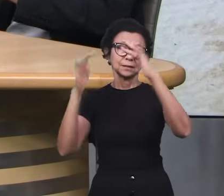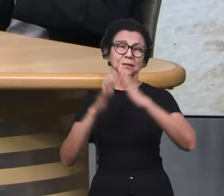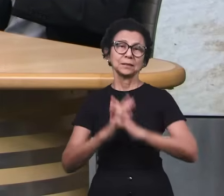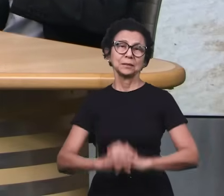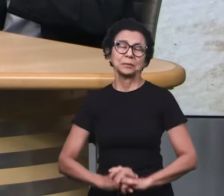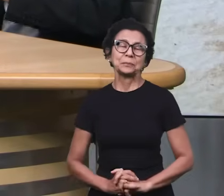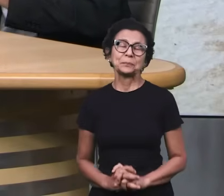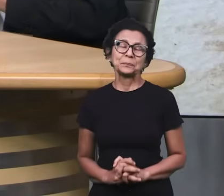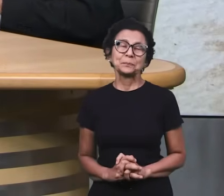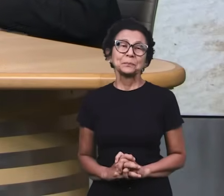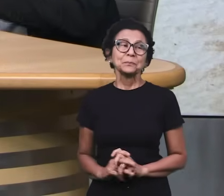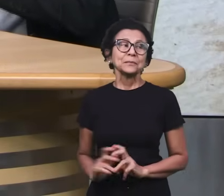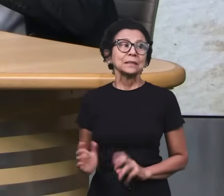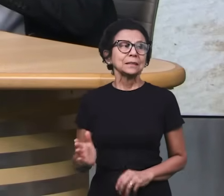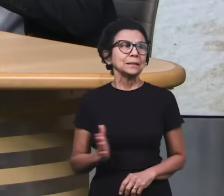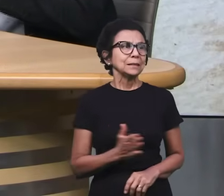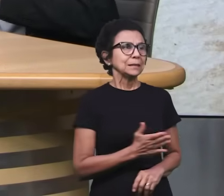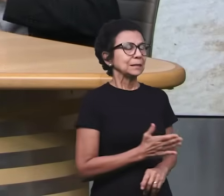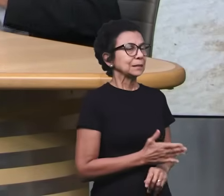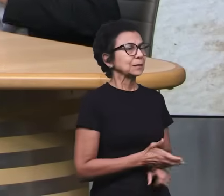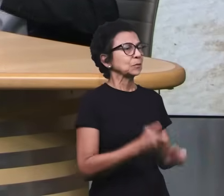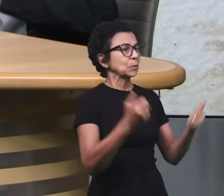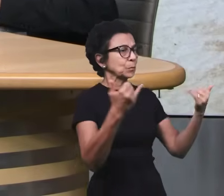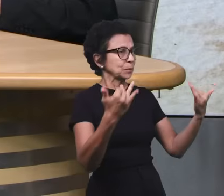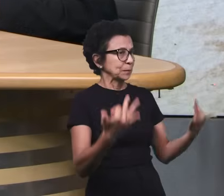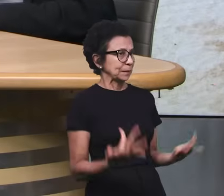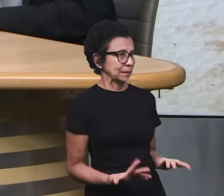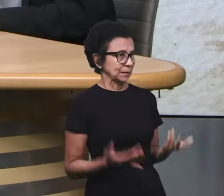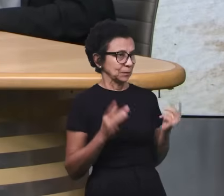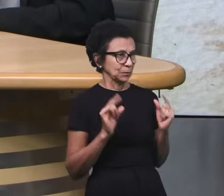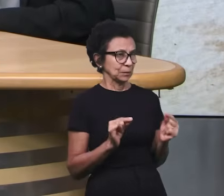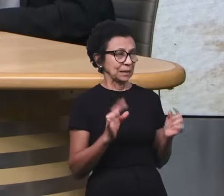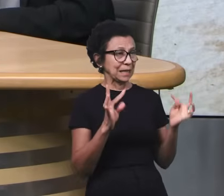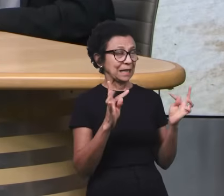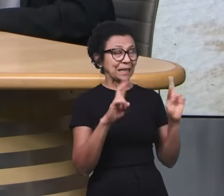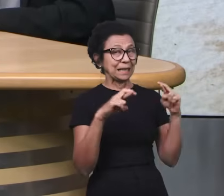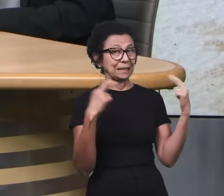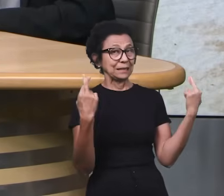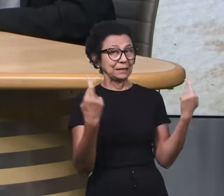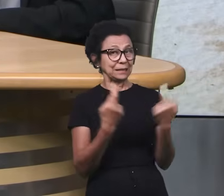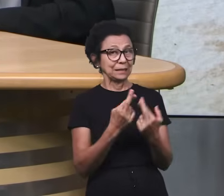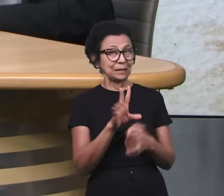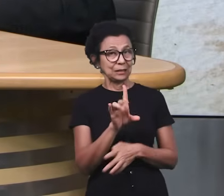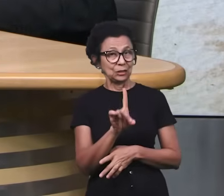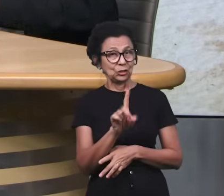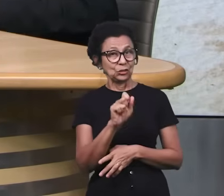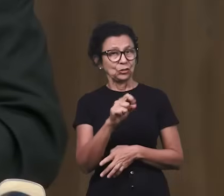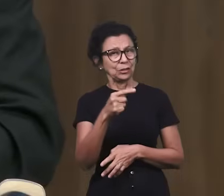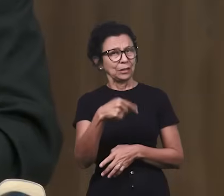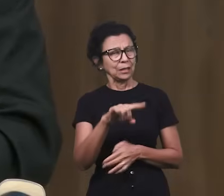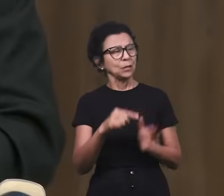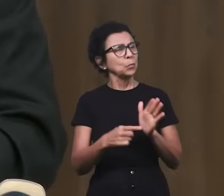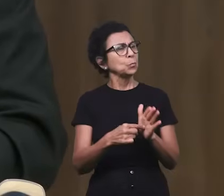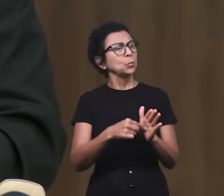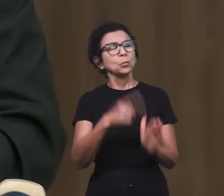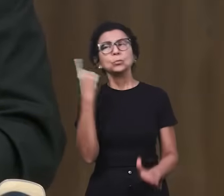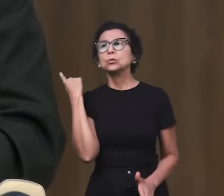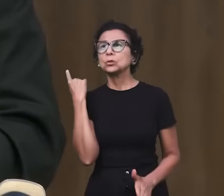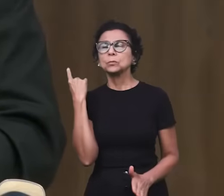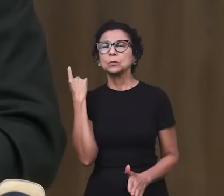agora nós vamos explicar por que a tribo de Dan o Senhor colocou por último.